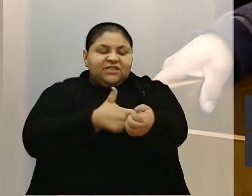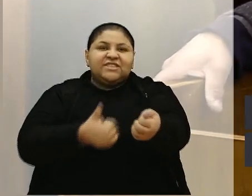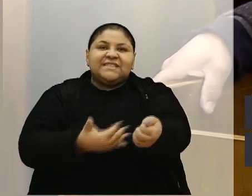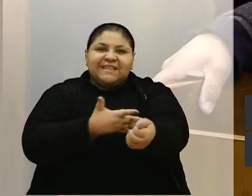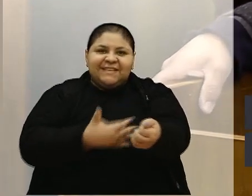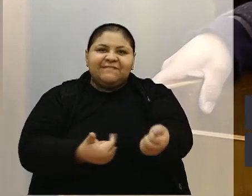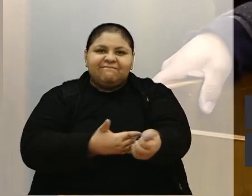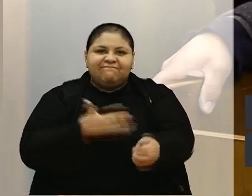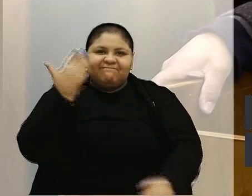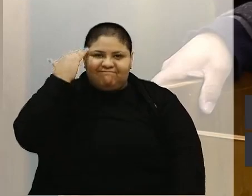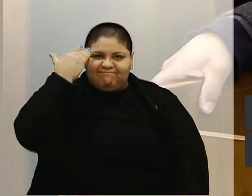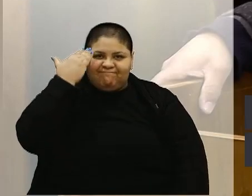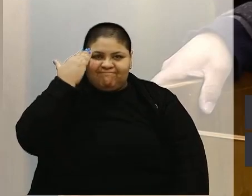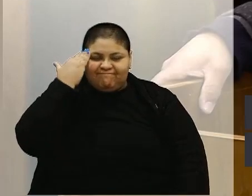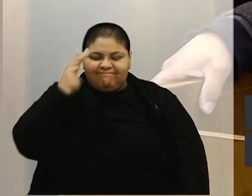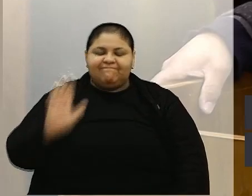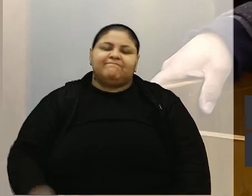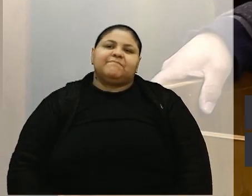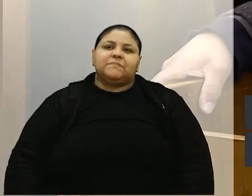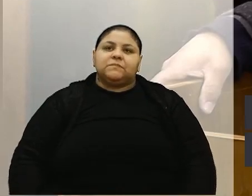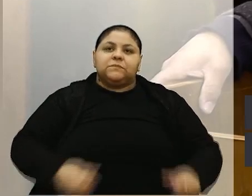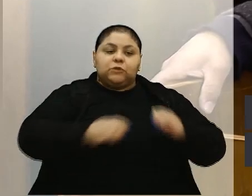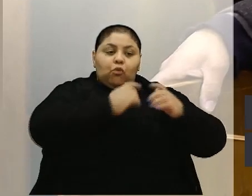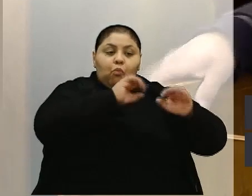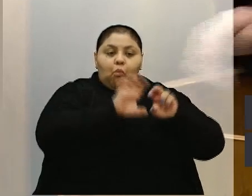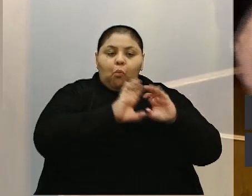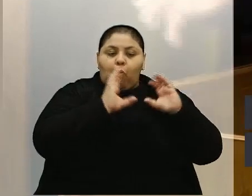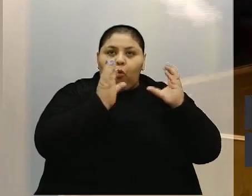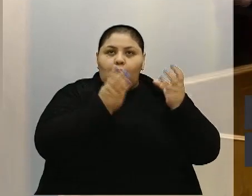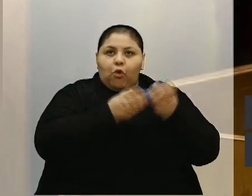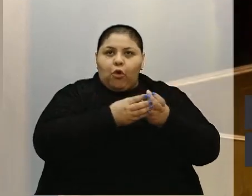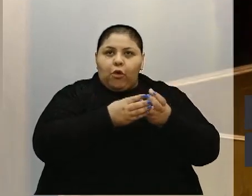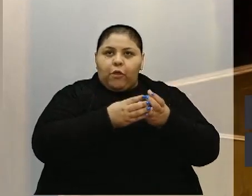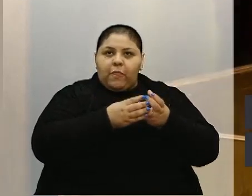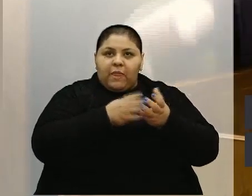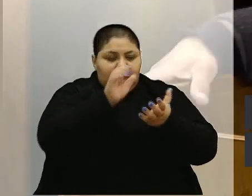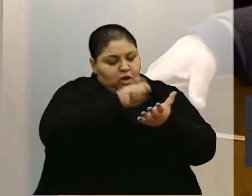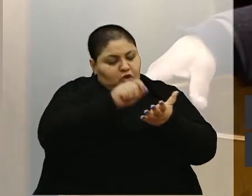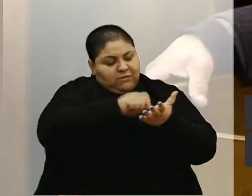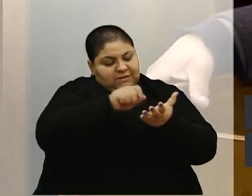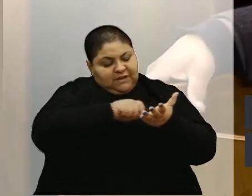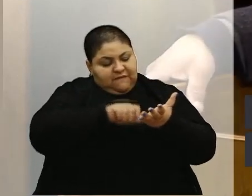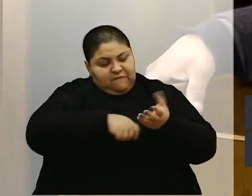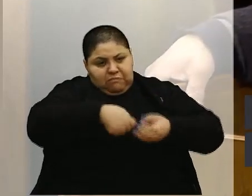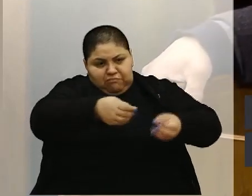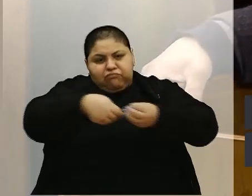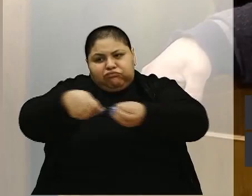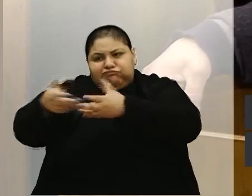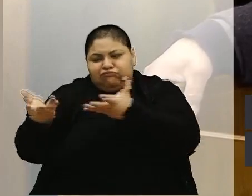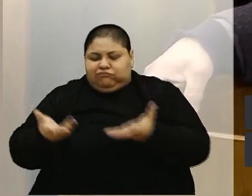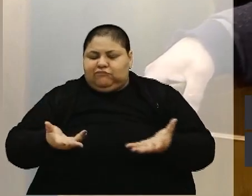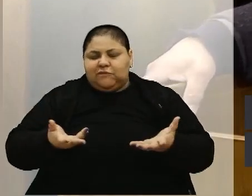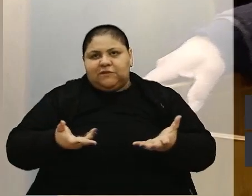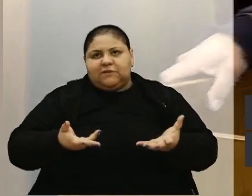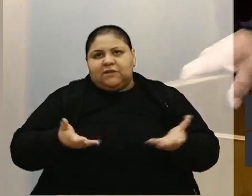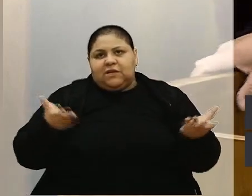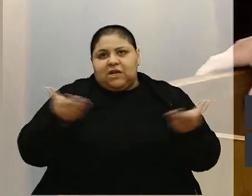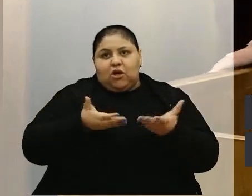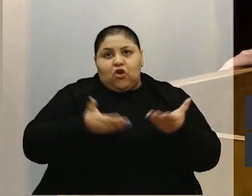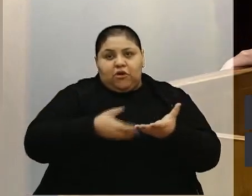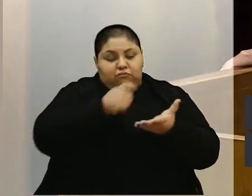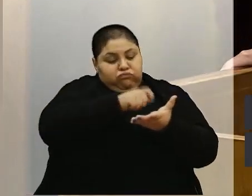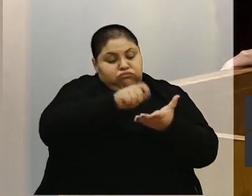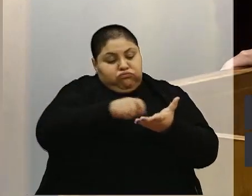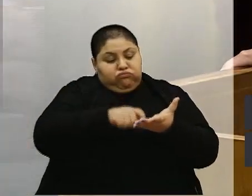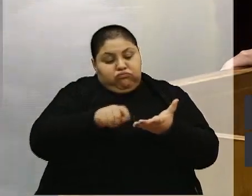Então eu queria dizer para vocês, o movimento comunitário, eu escrevi algumas coisas, passei para vocês, e eu estou escrevendo agora mais uma.